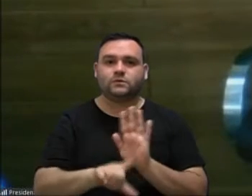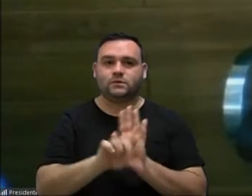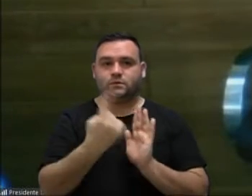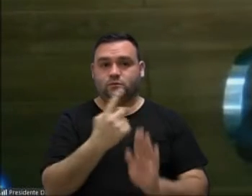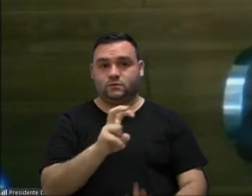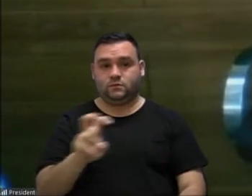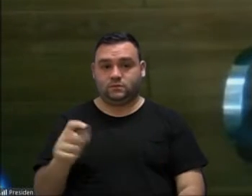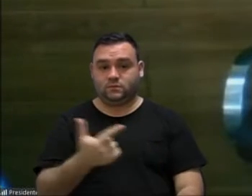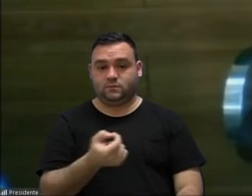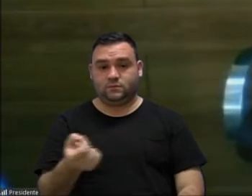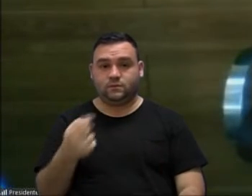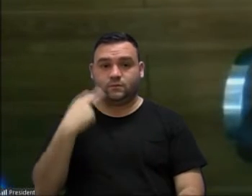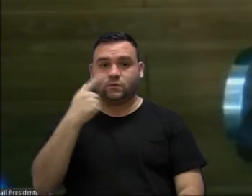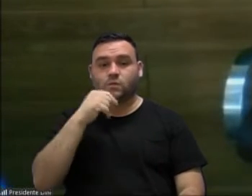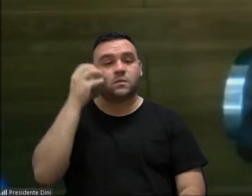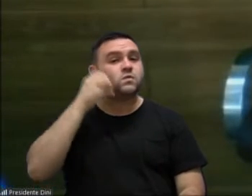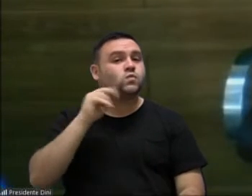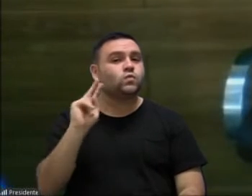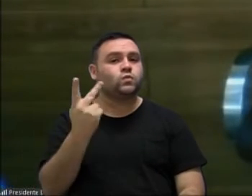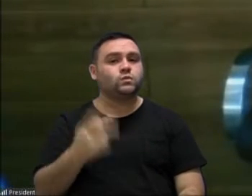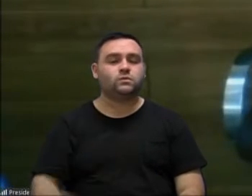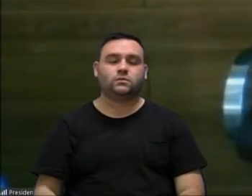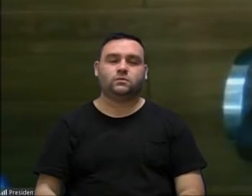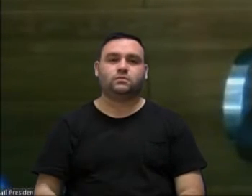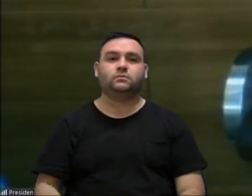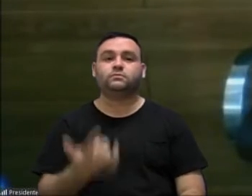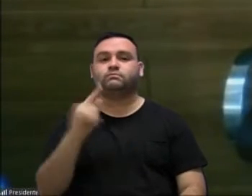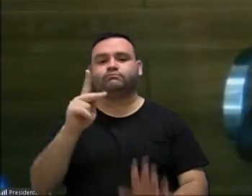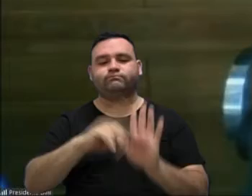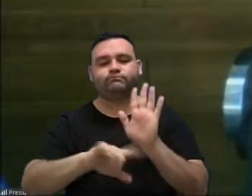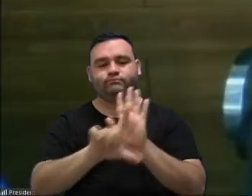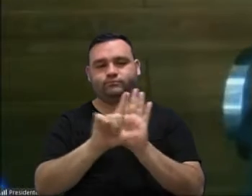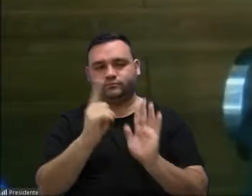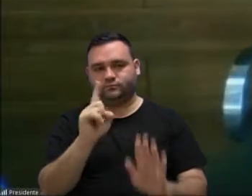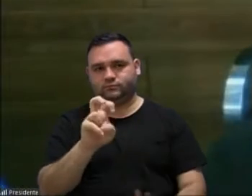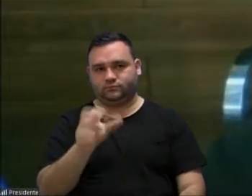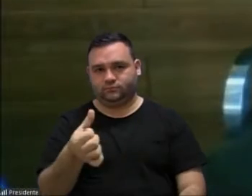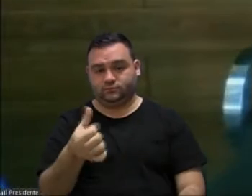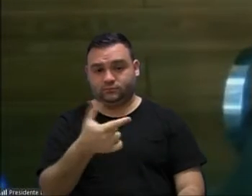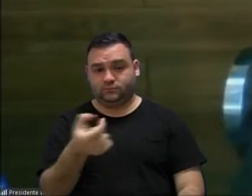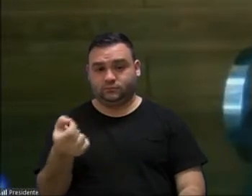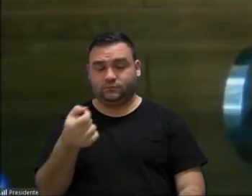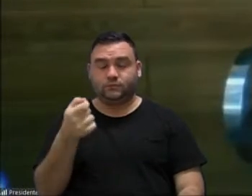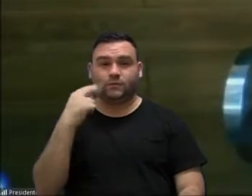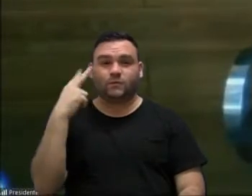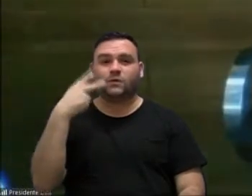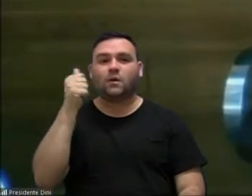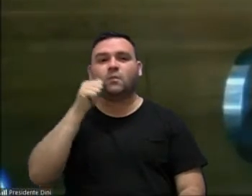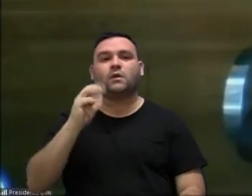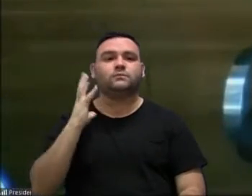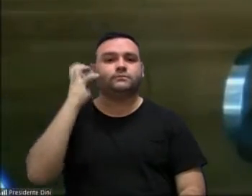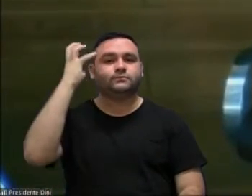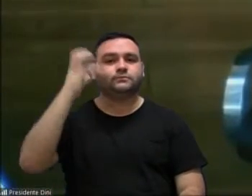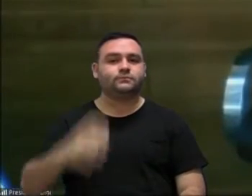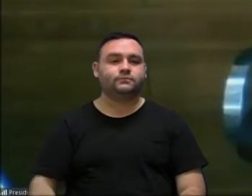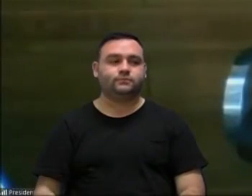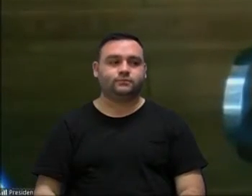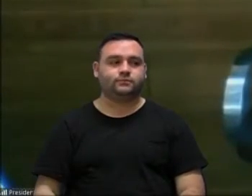155, 2020, do vereador Hudson Piscini. Projeto de lei 156, 2020, da vereadora Fernanda Garcia.